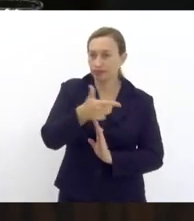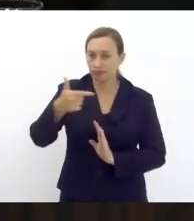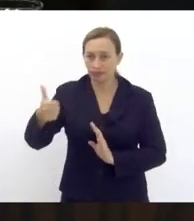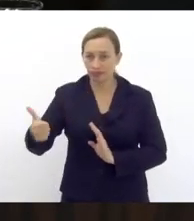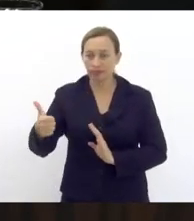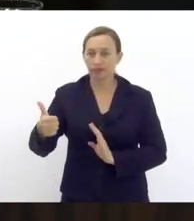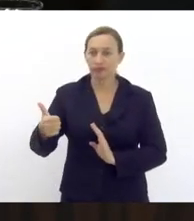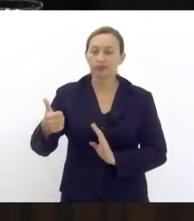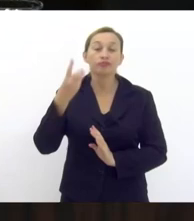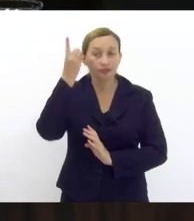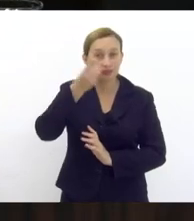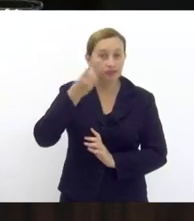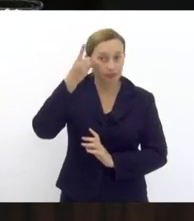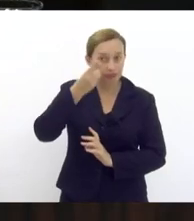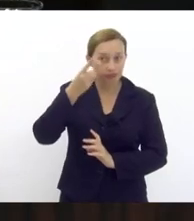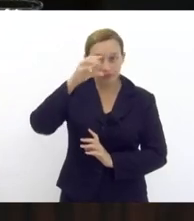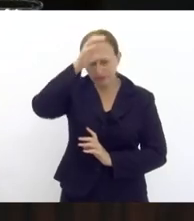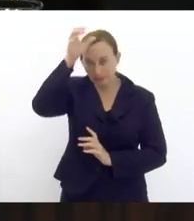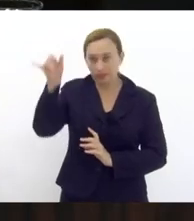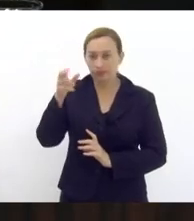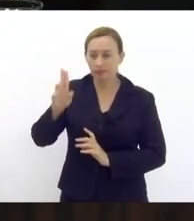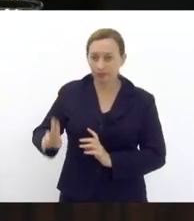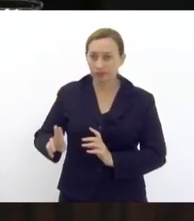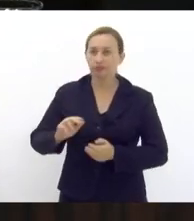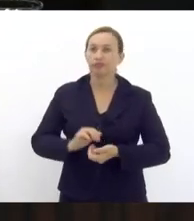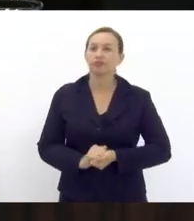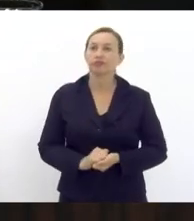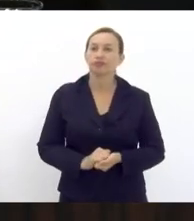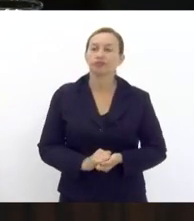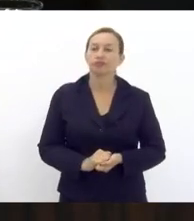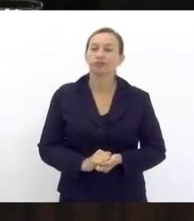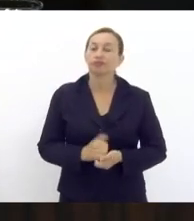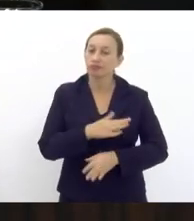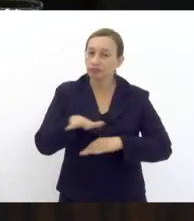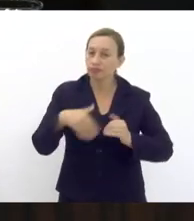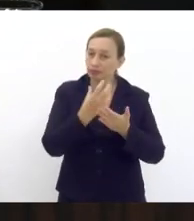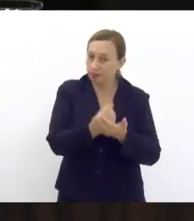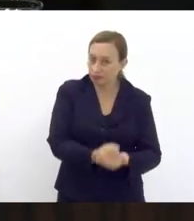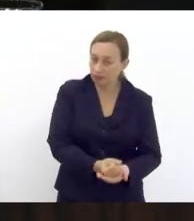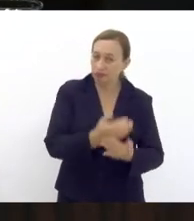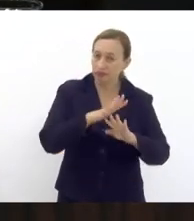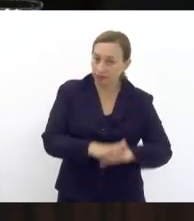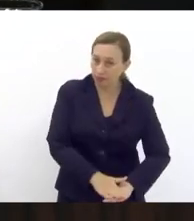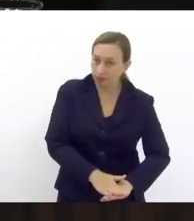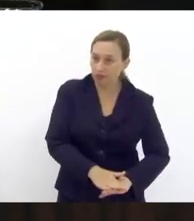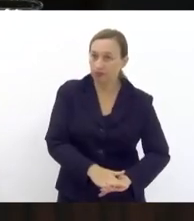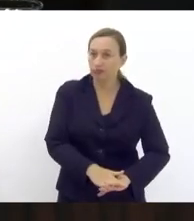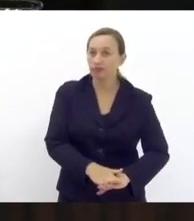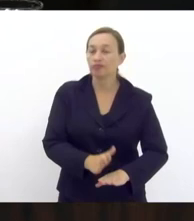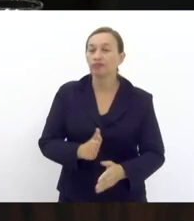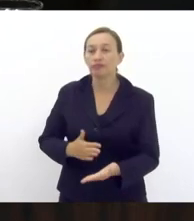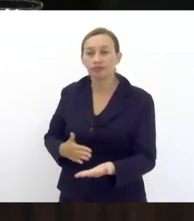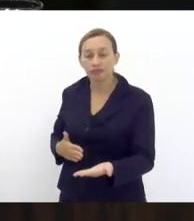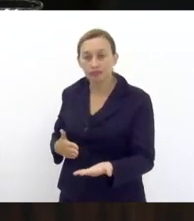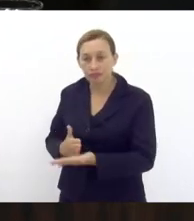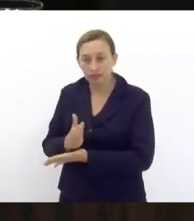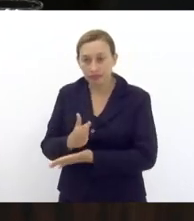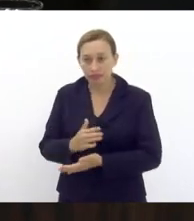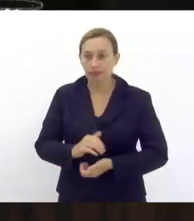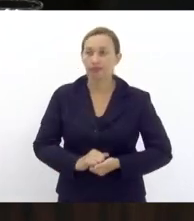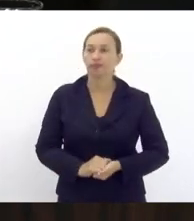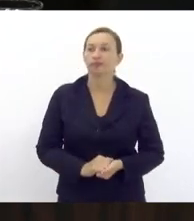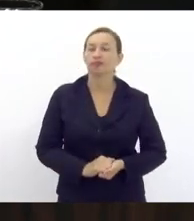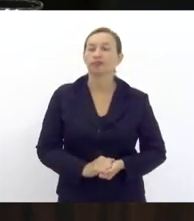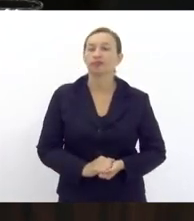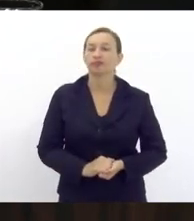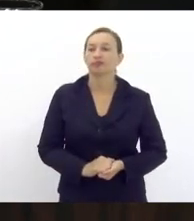3598/2021 da deputada Tia Ju. Senhores que aprovam, permaneçam como estão. Como estão.